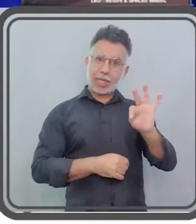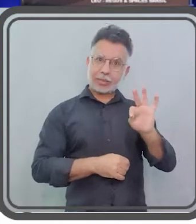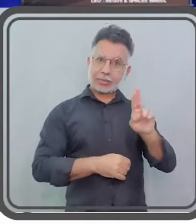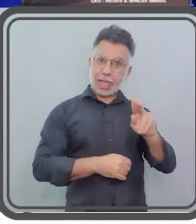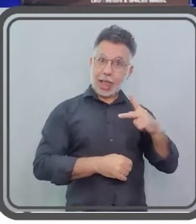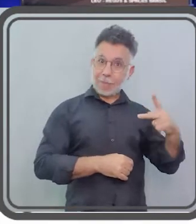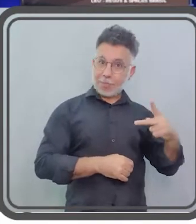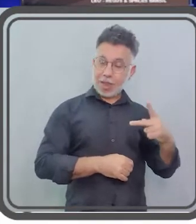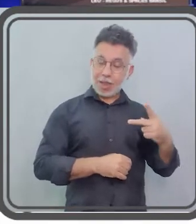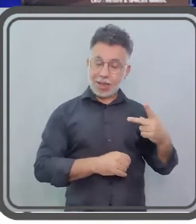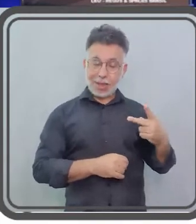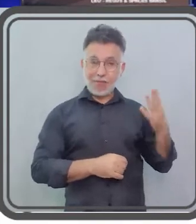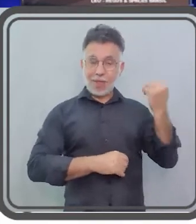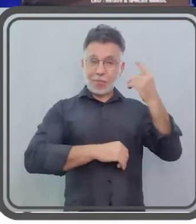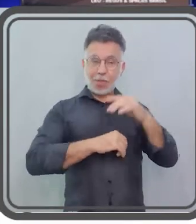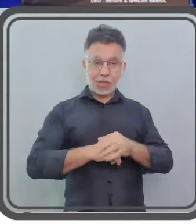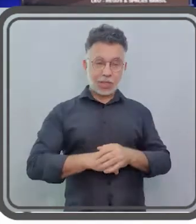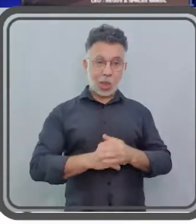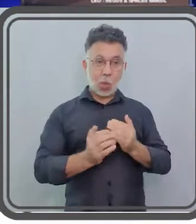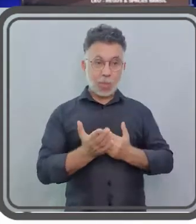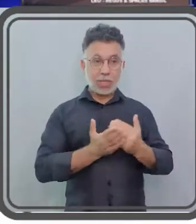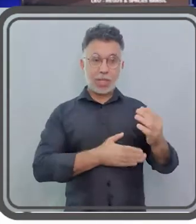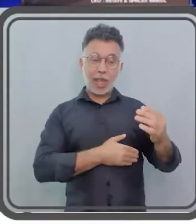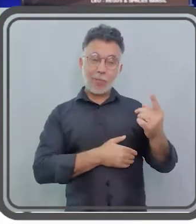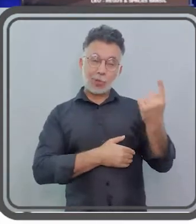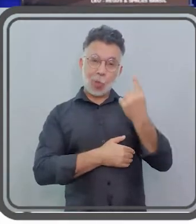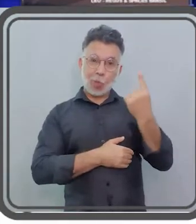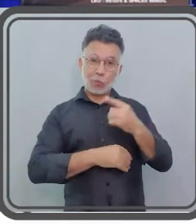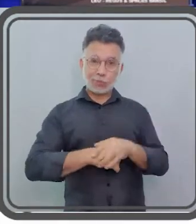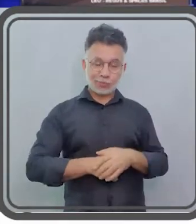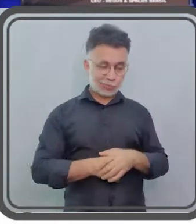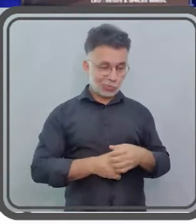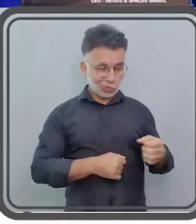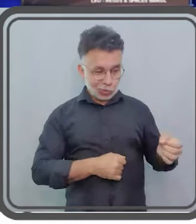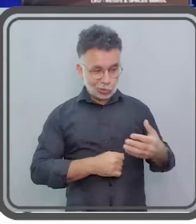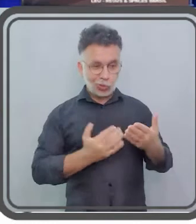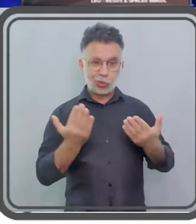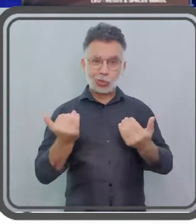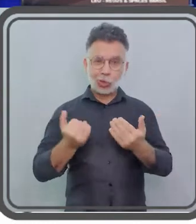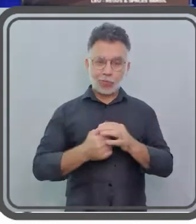de lá. E foi uma ideia de uns